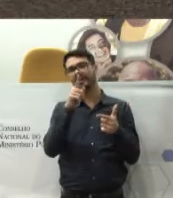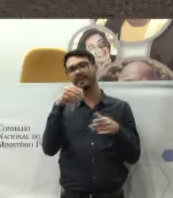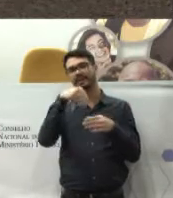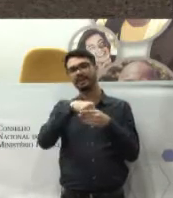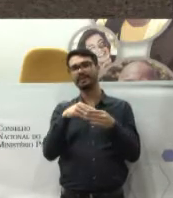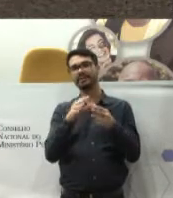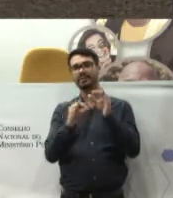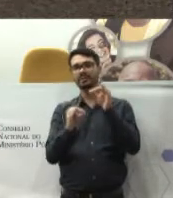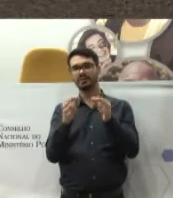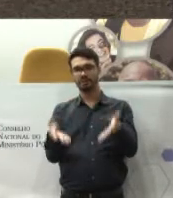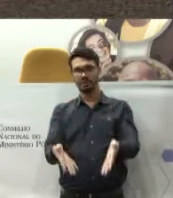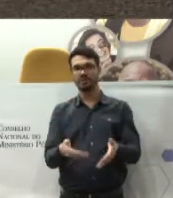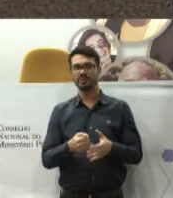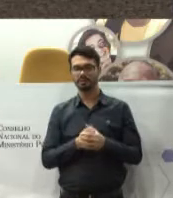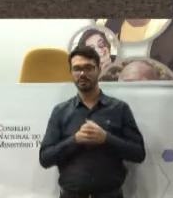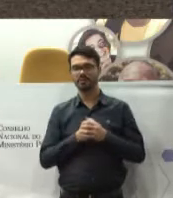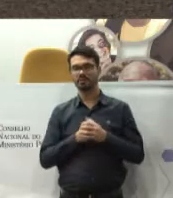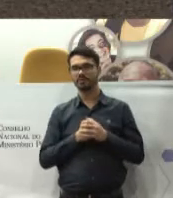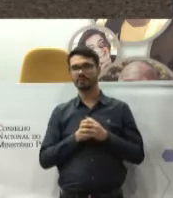jurídico.